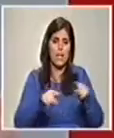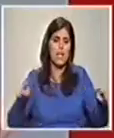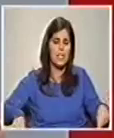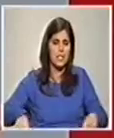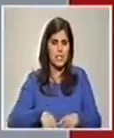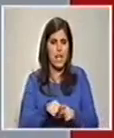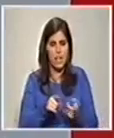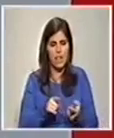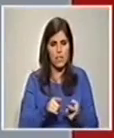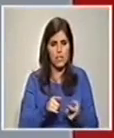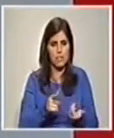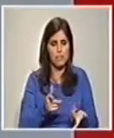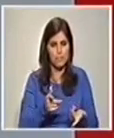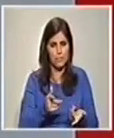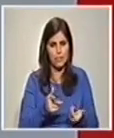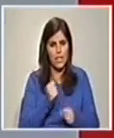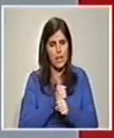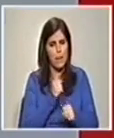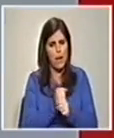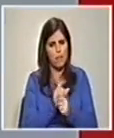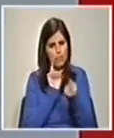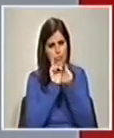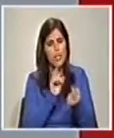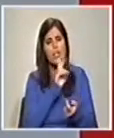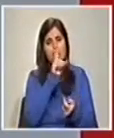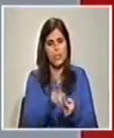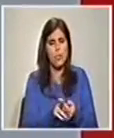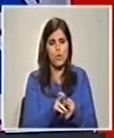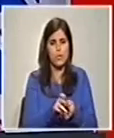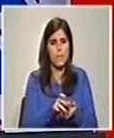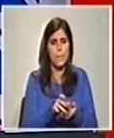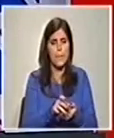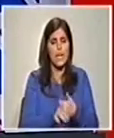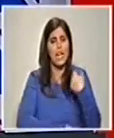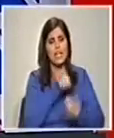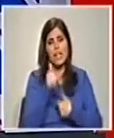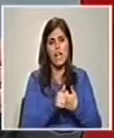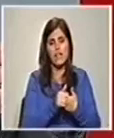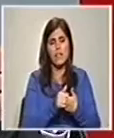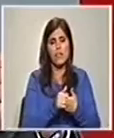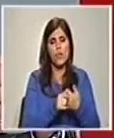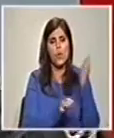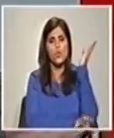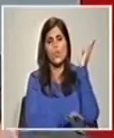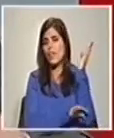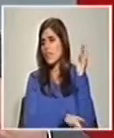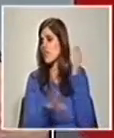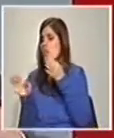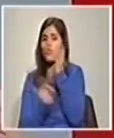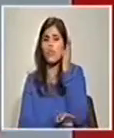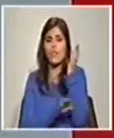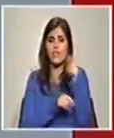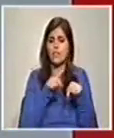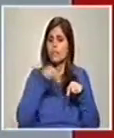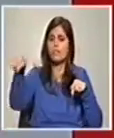em dia estão muito na moda, porque são uma resposta formidável, e que se candidatam junta de freguesia, às vezes estão todas Sim.